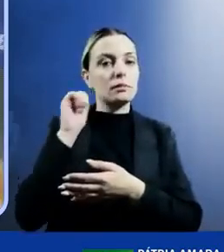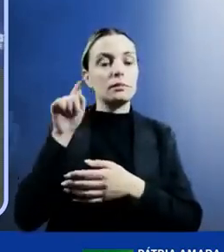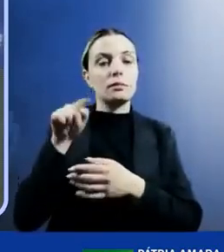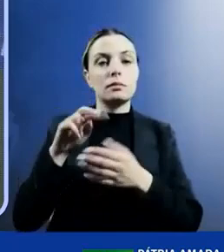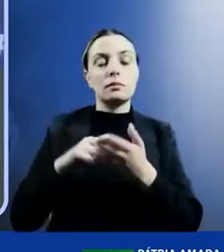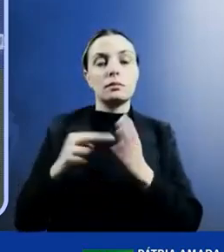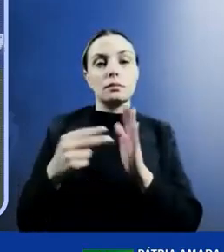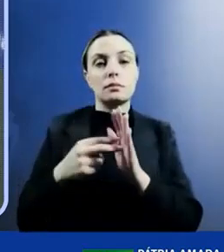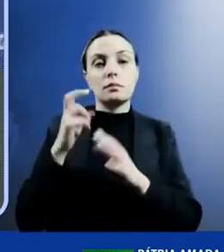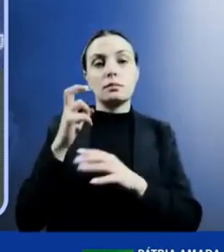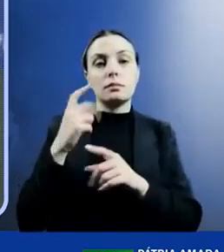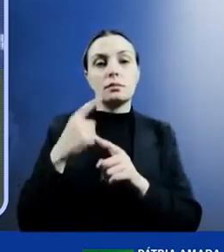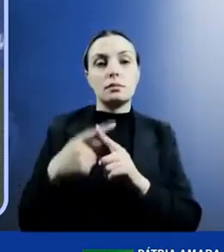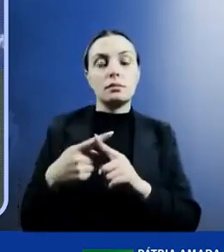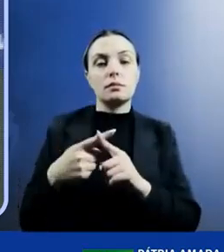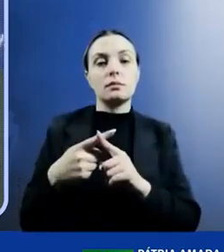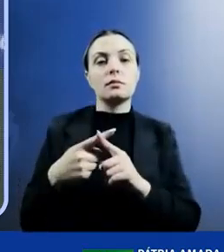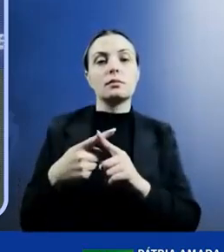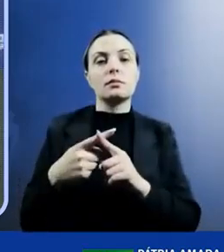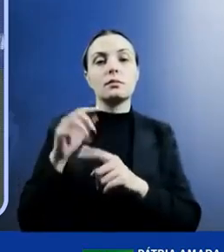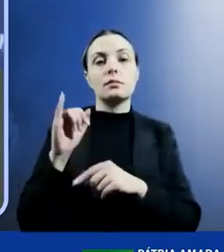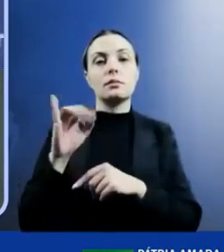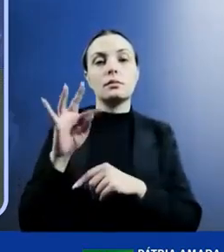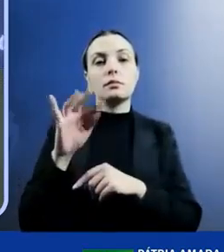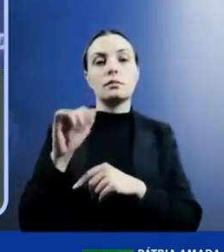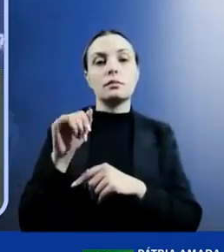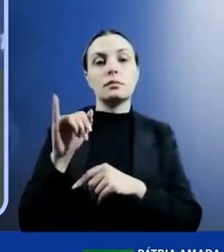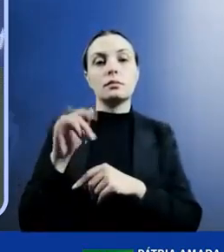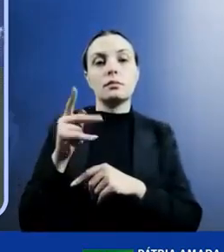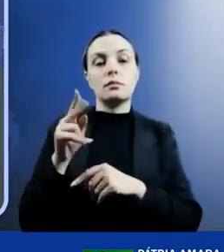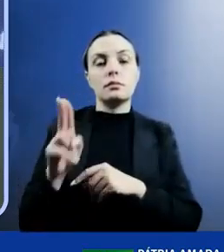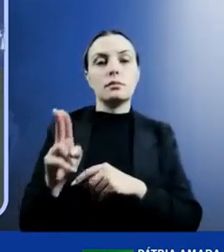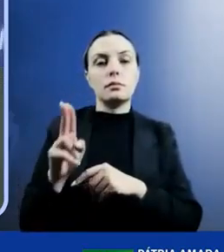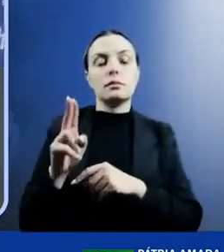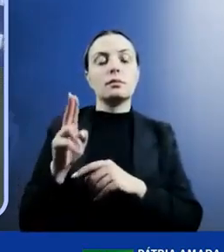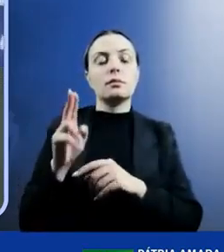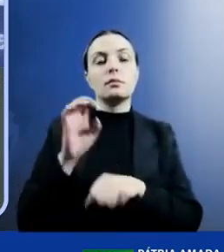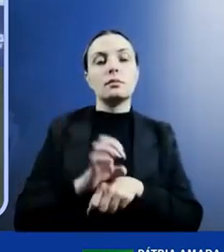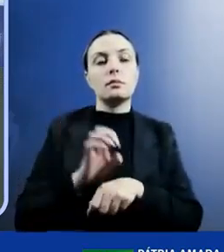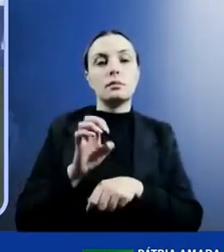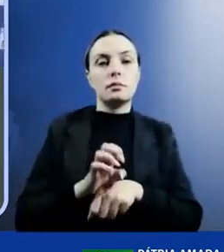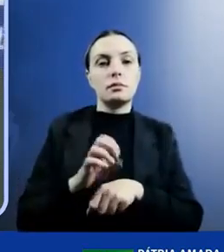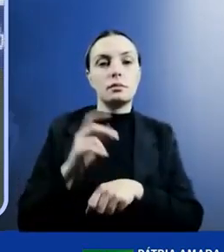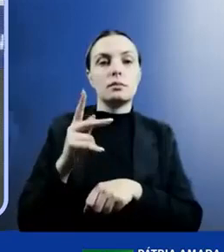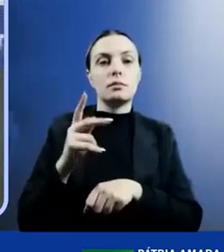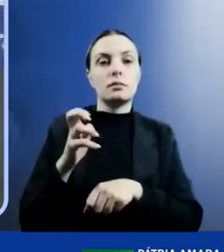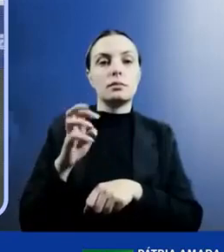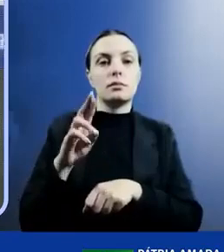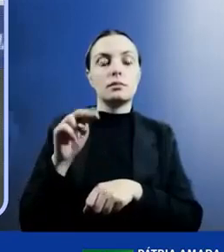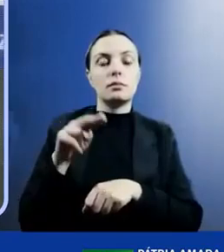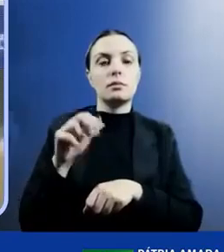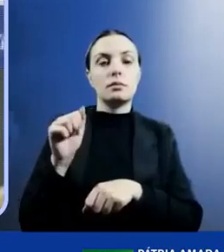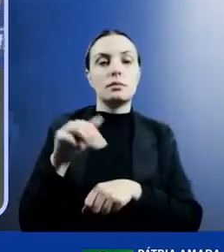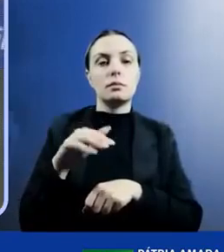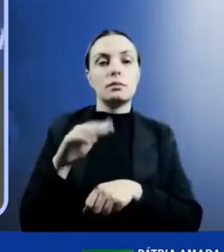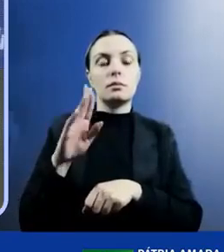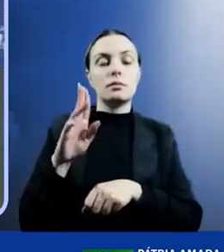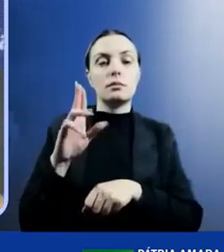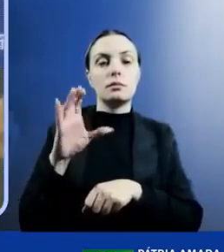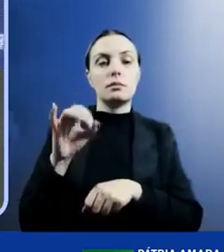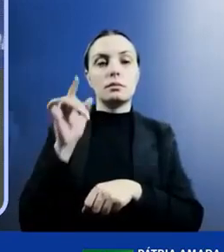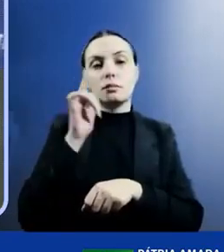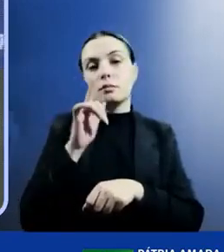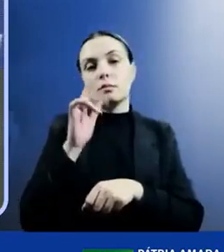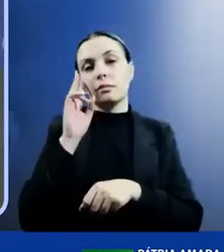de Itaipu. E o estado de Pernambuco se vê em meio a esse processo de crescimento